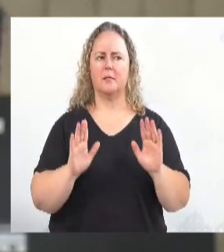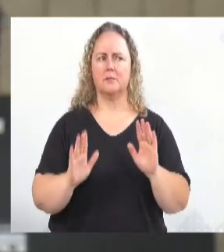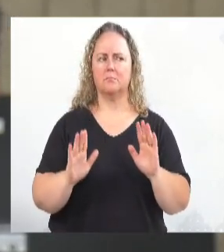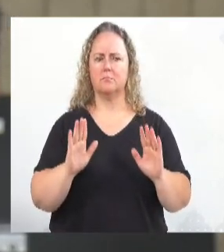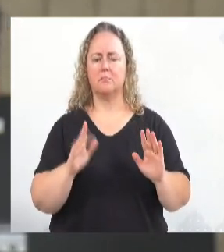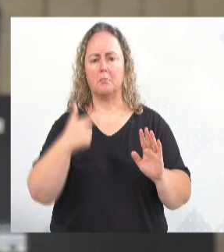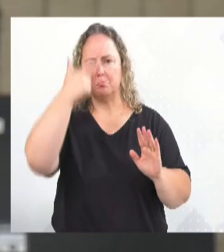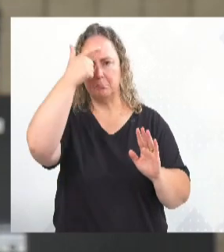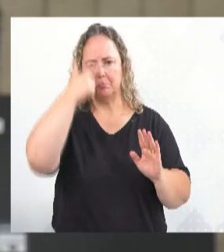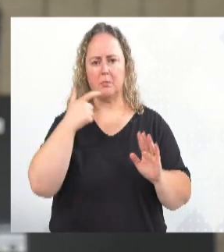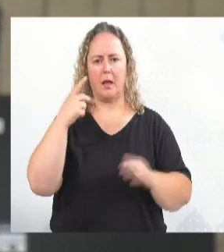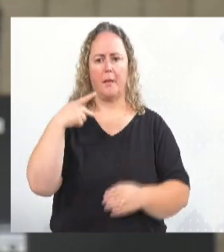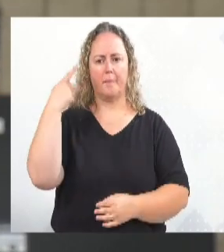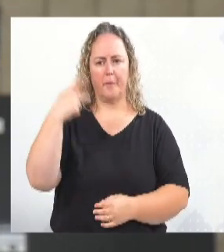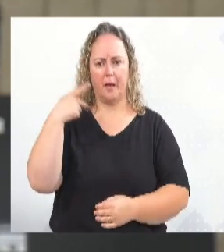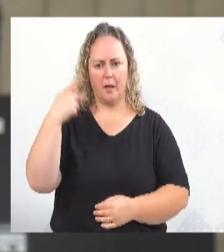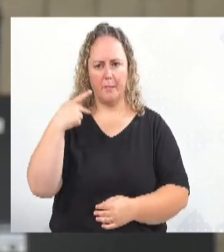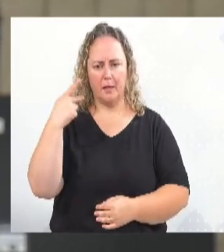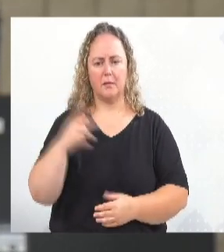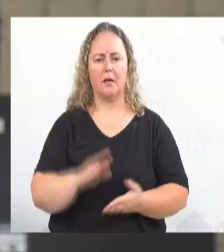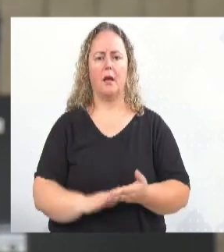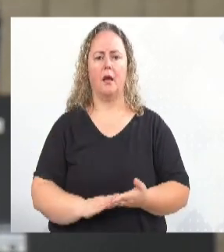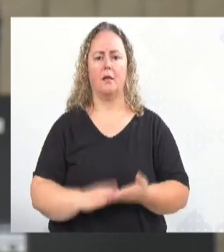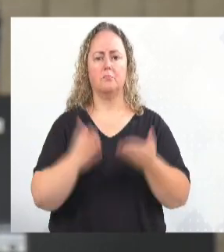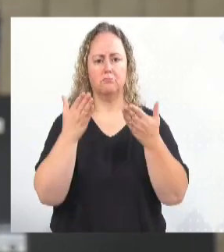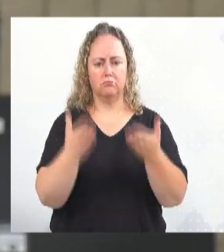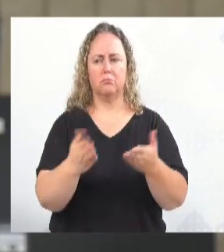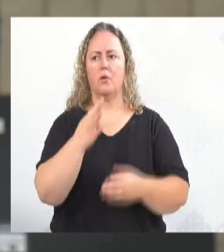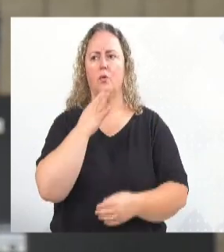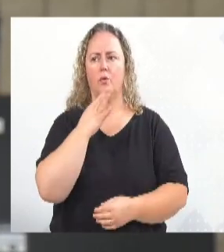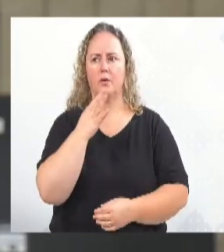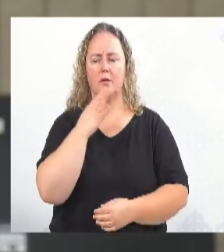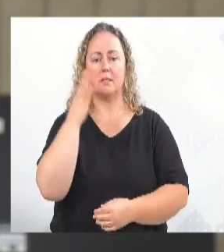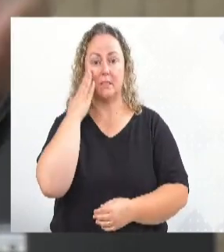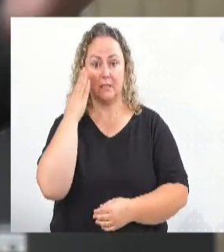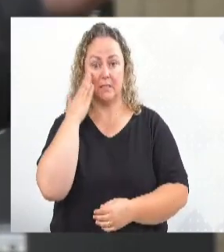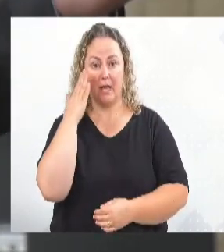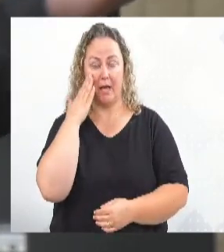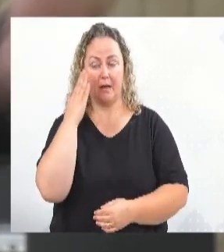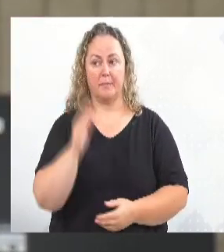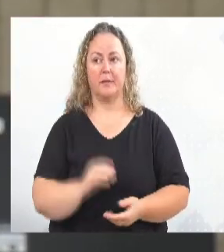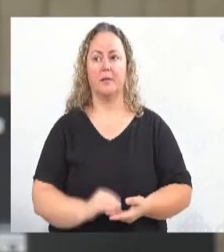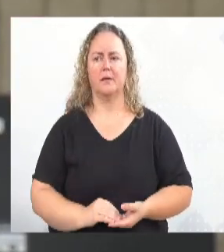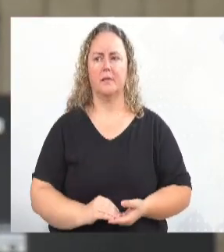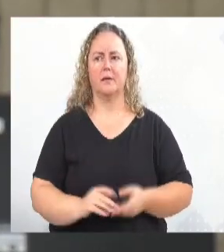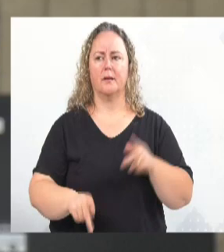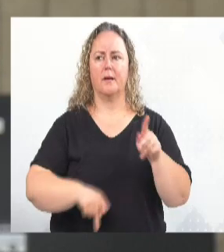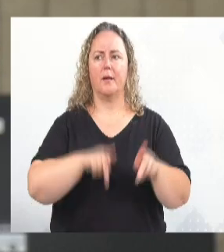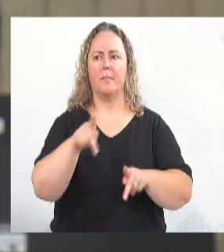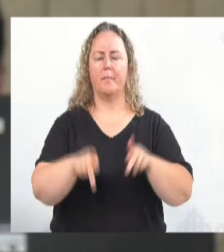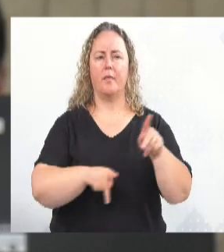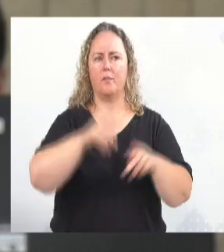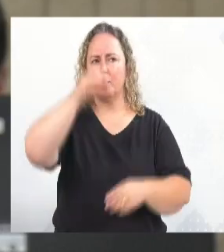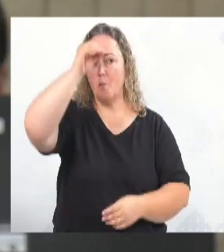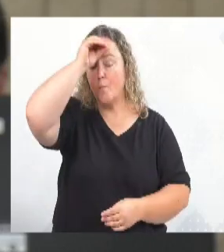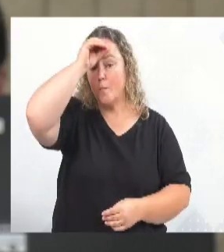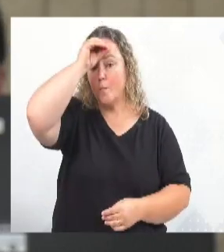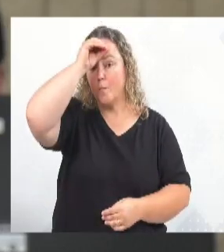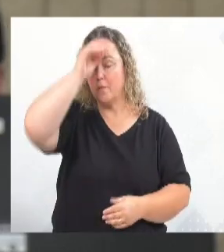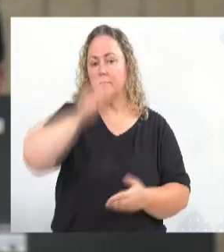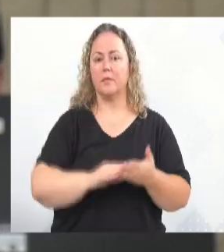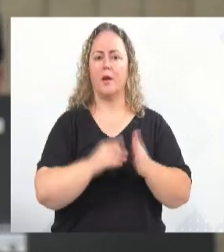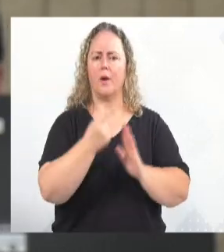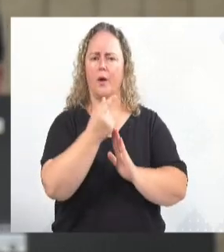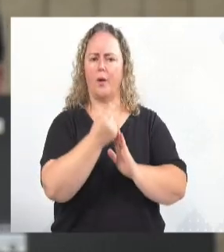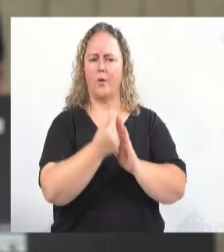desta casa, assim como é conhecedor também da matéria, sabe que grande parte da população não sabe que o orçamento